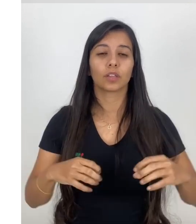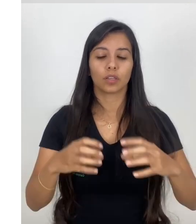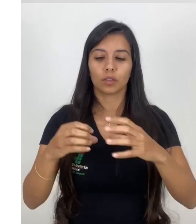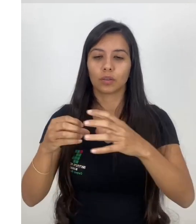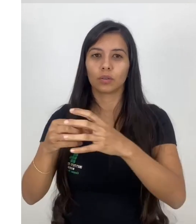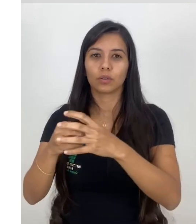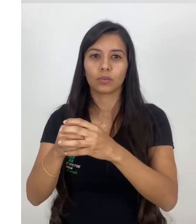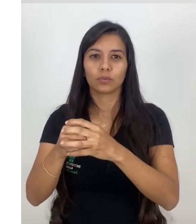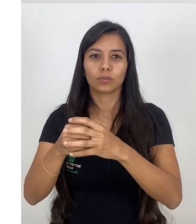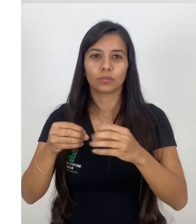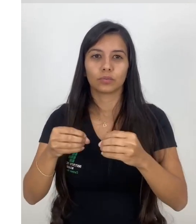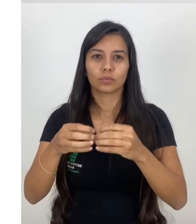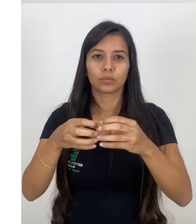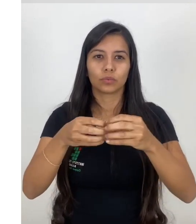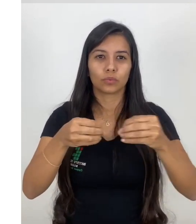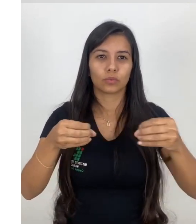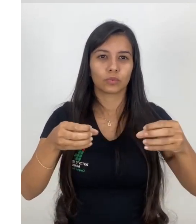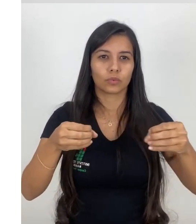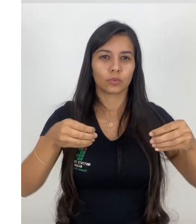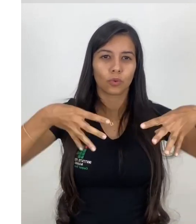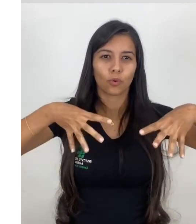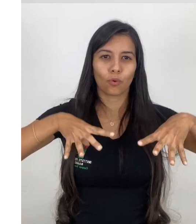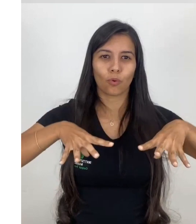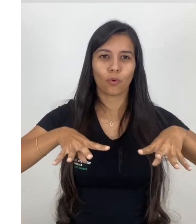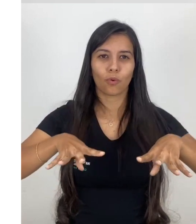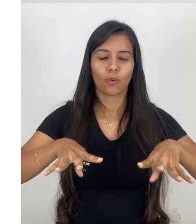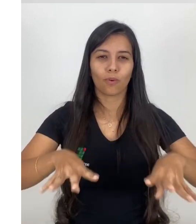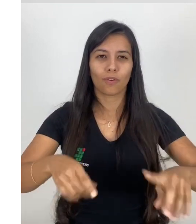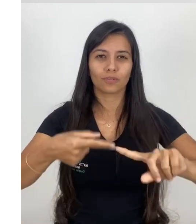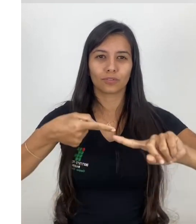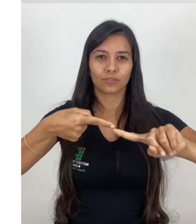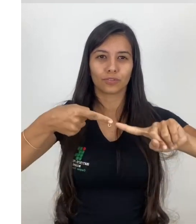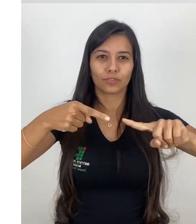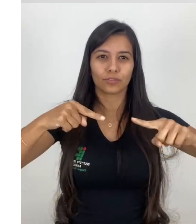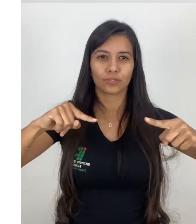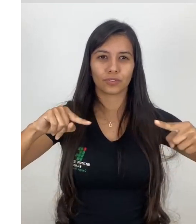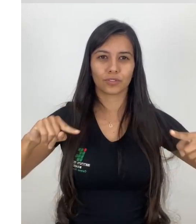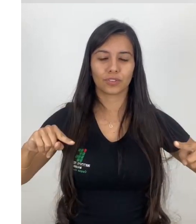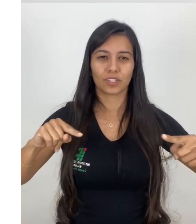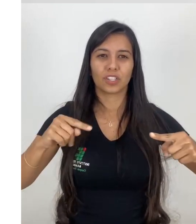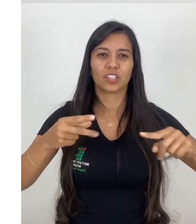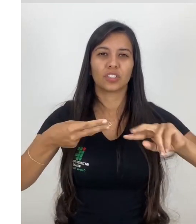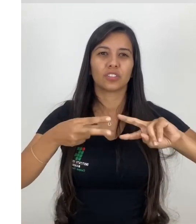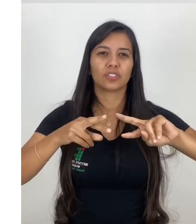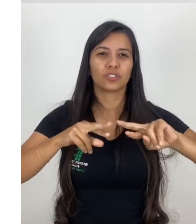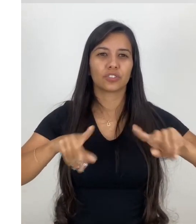células haploides, que são geneticamente diferentes.